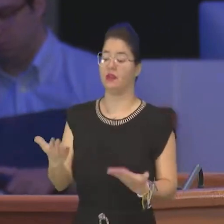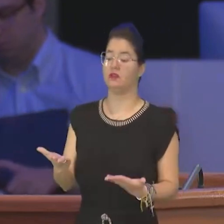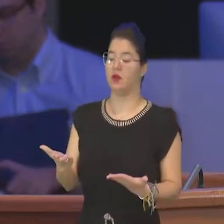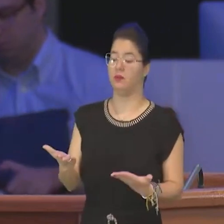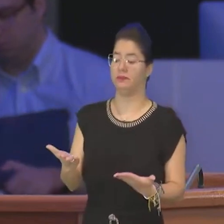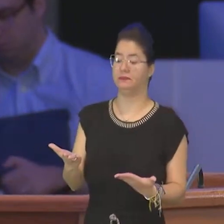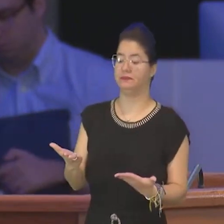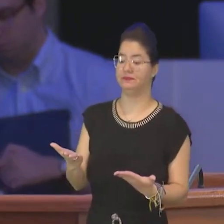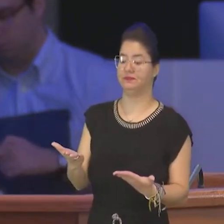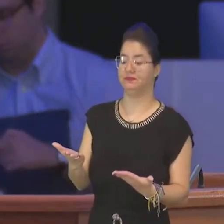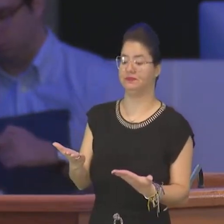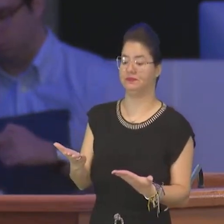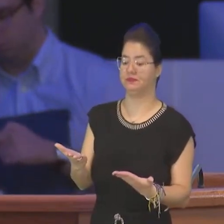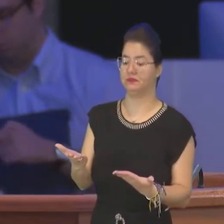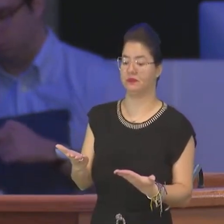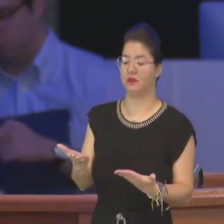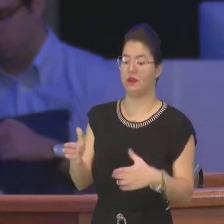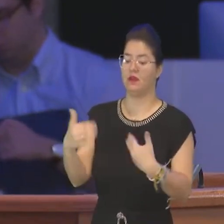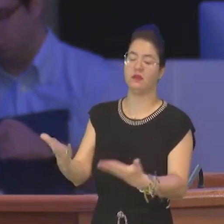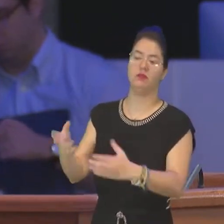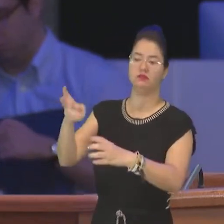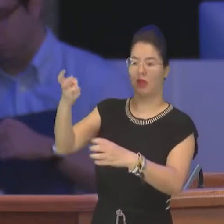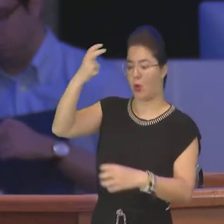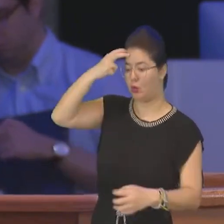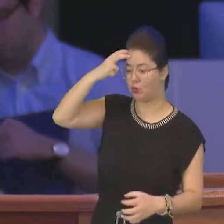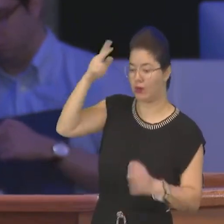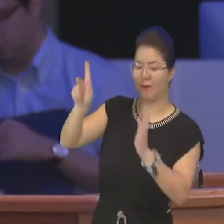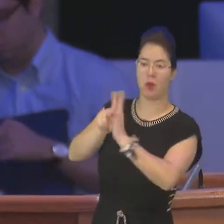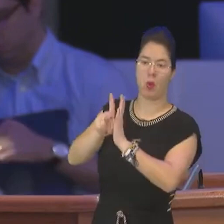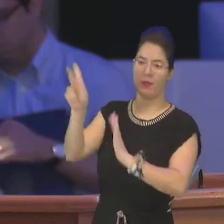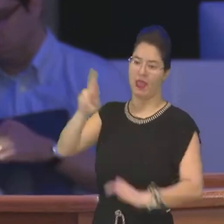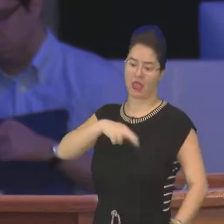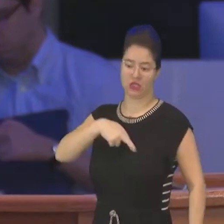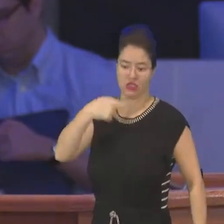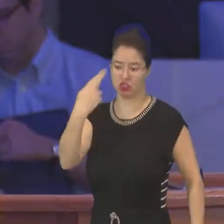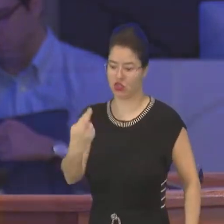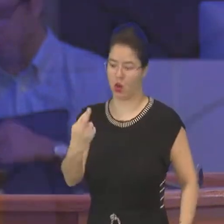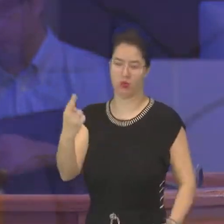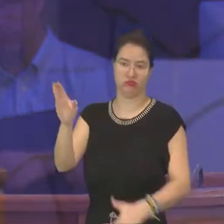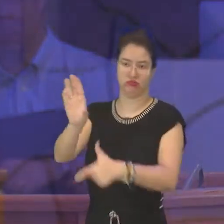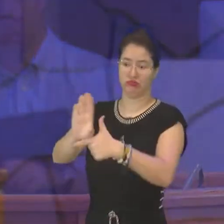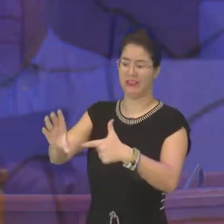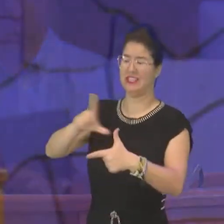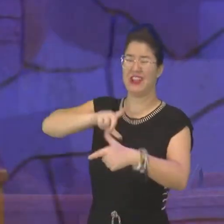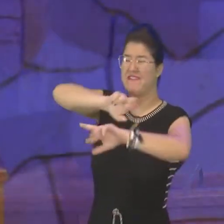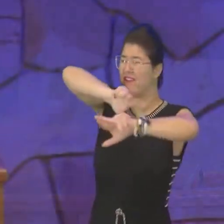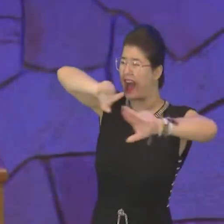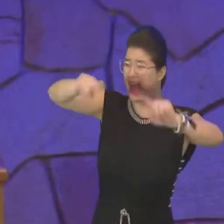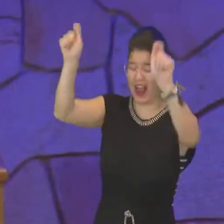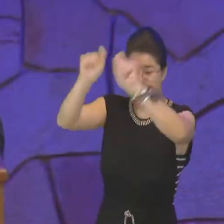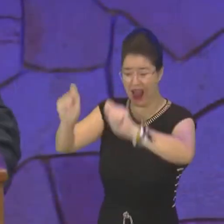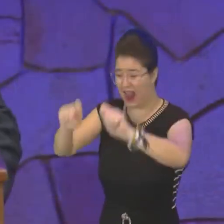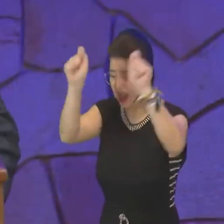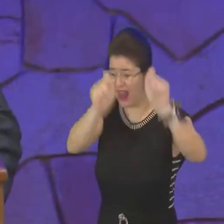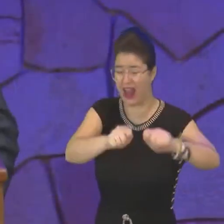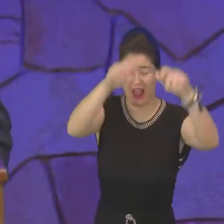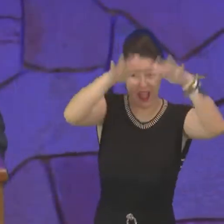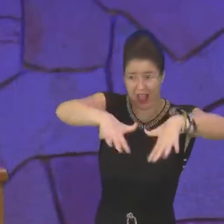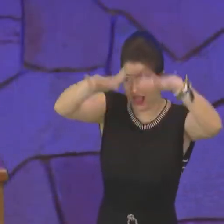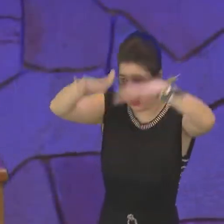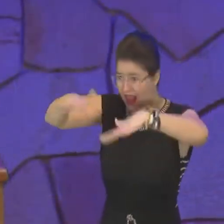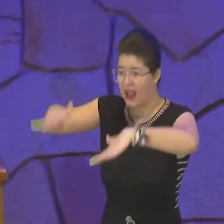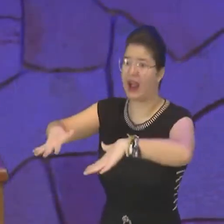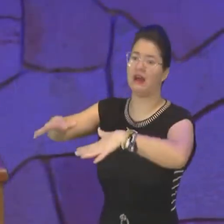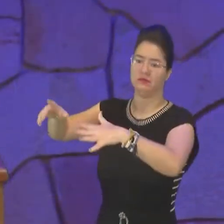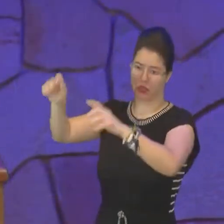então, na cultura deles, na visão religiosa deles, numa cultura politeísta, muitos deuses ali